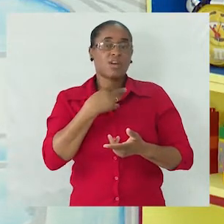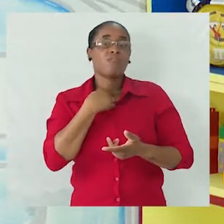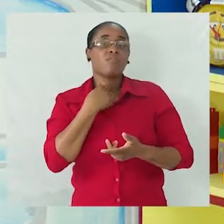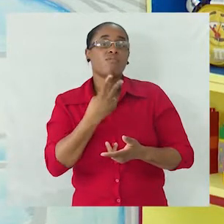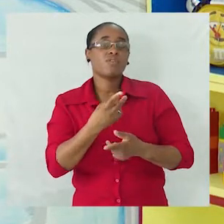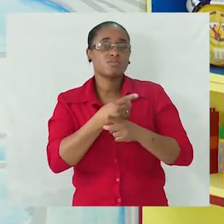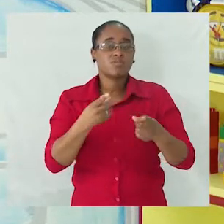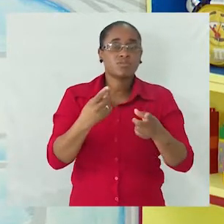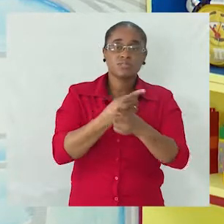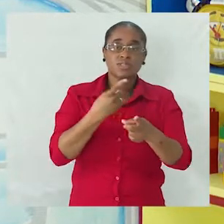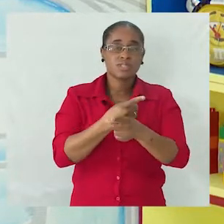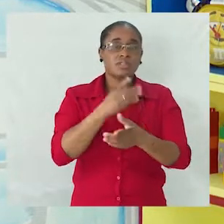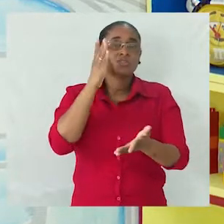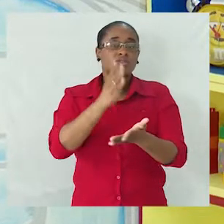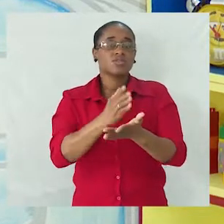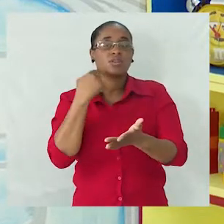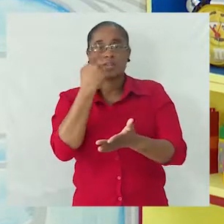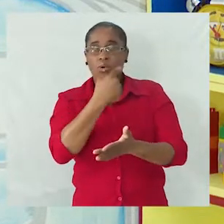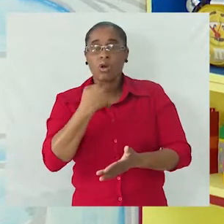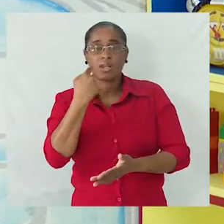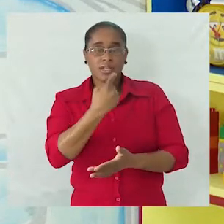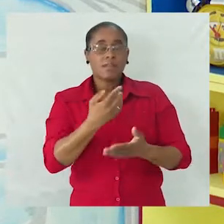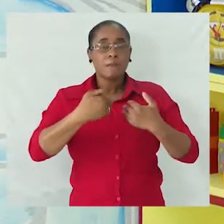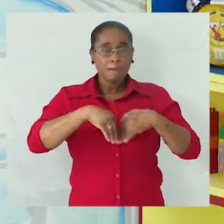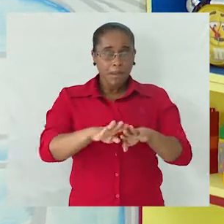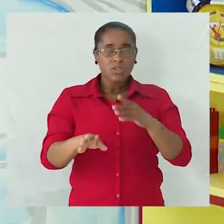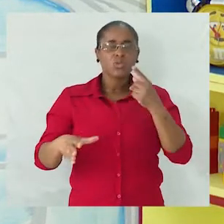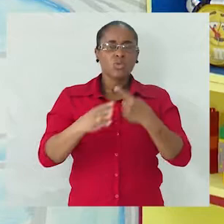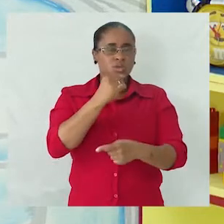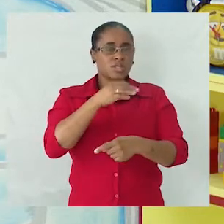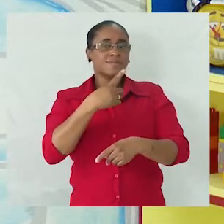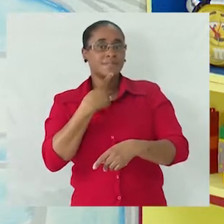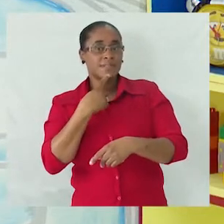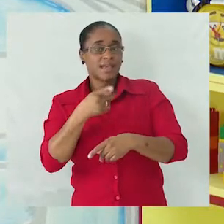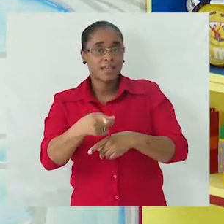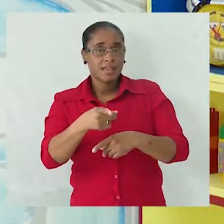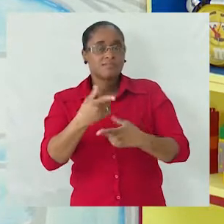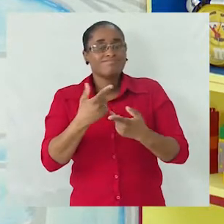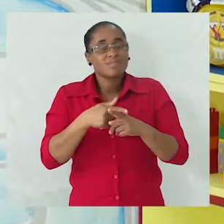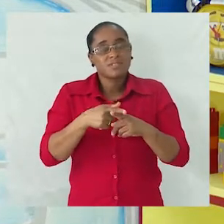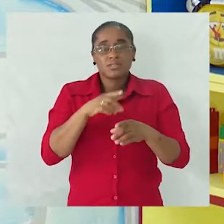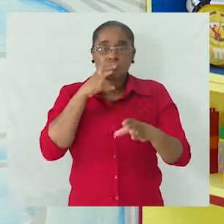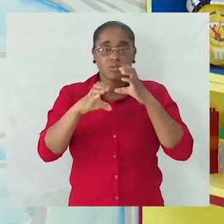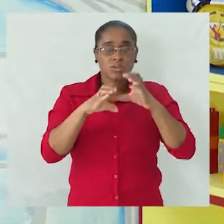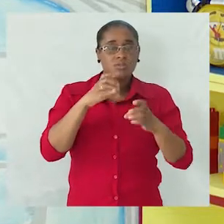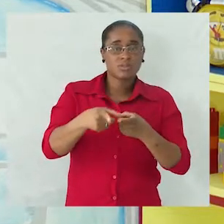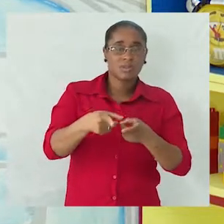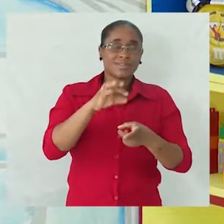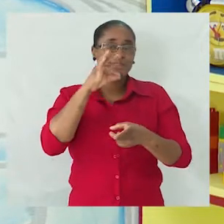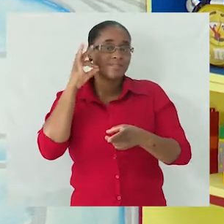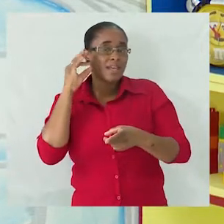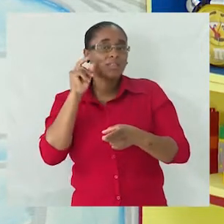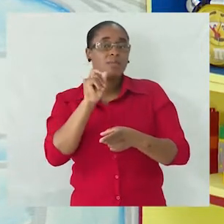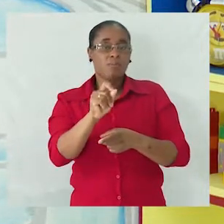uma característica típica da oralidade, mas nós vamos conseguir perceber essa intenção comunicativa através dos sinais